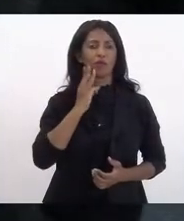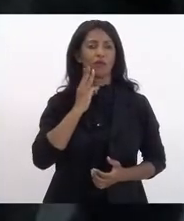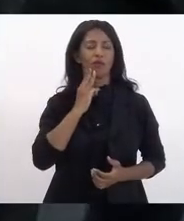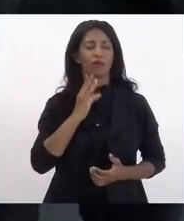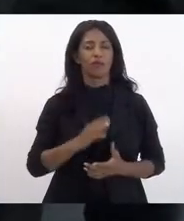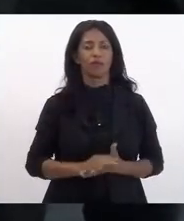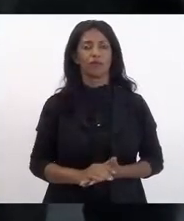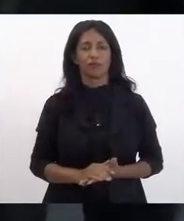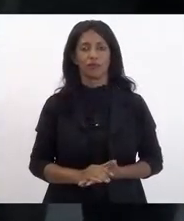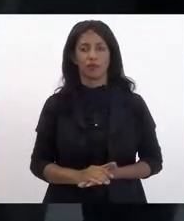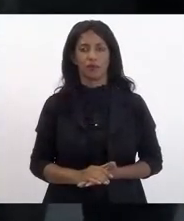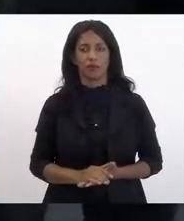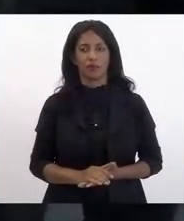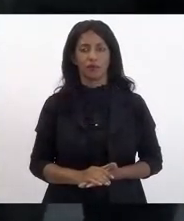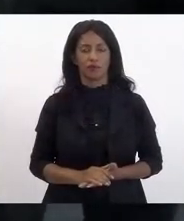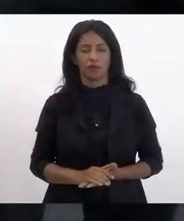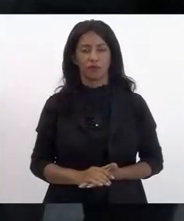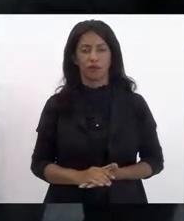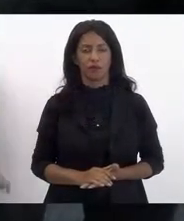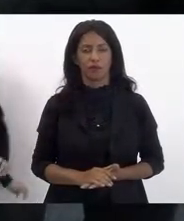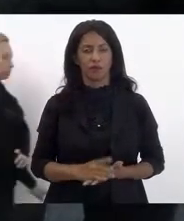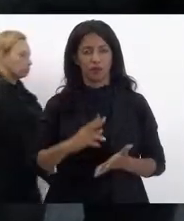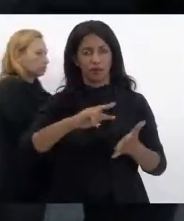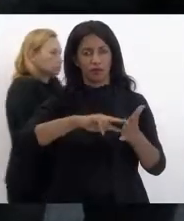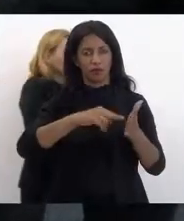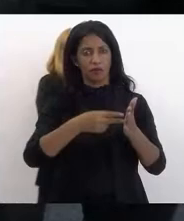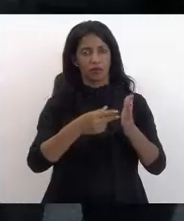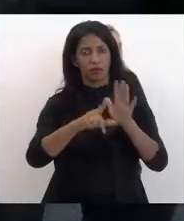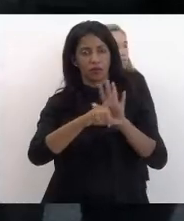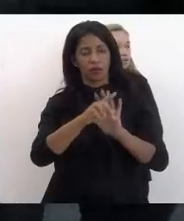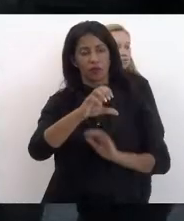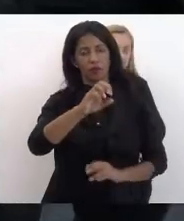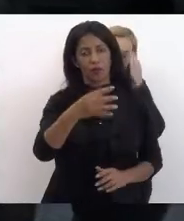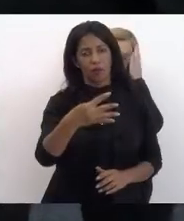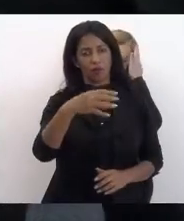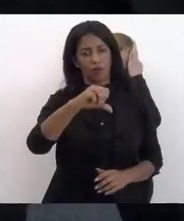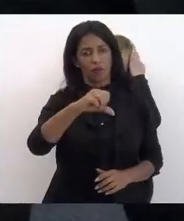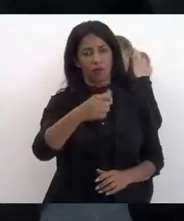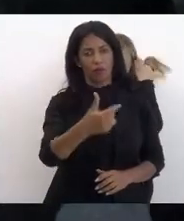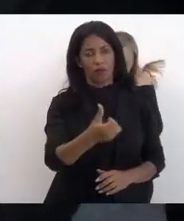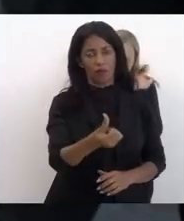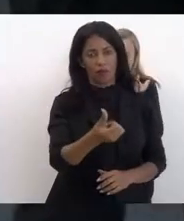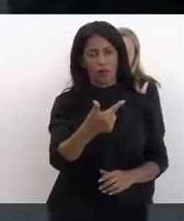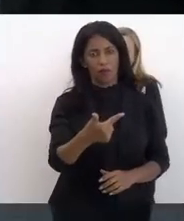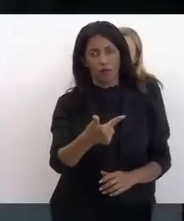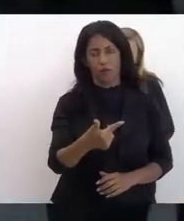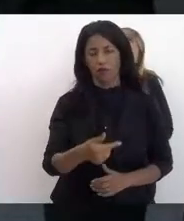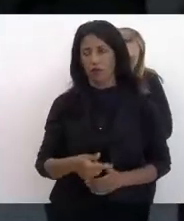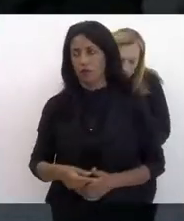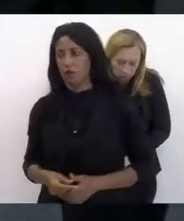Carneiro, que altera a Lei 4962, de 2006,